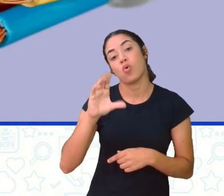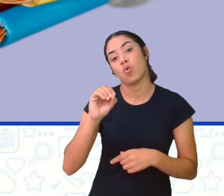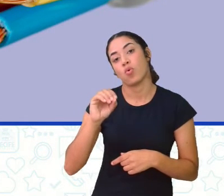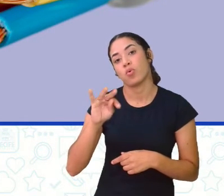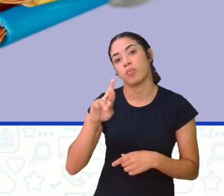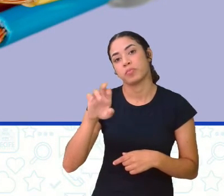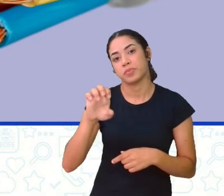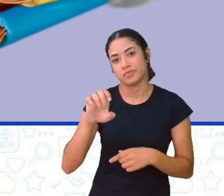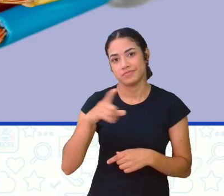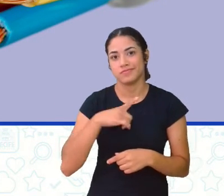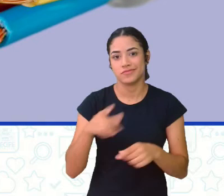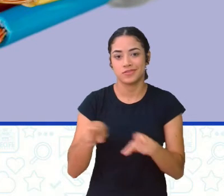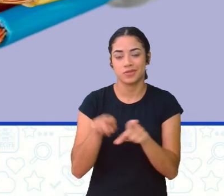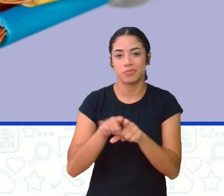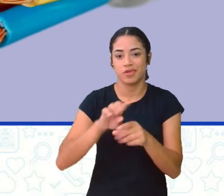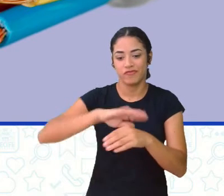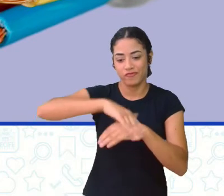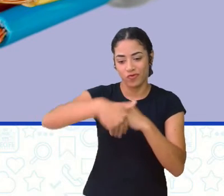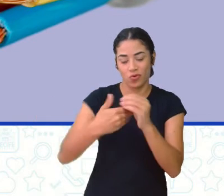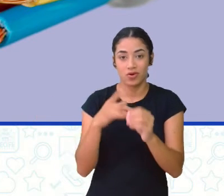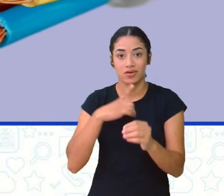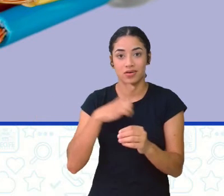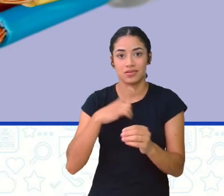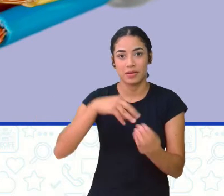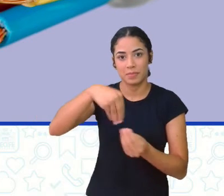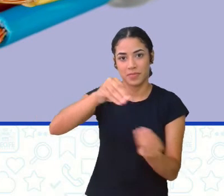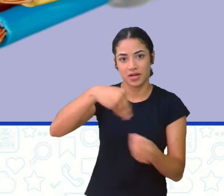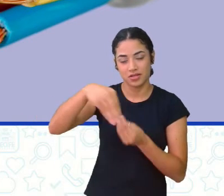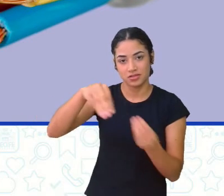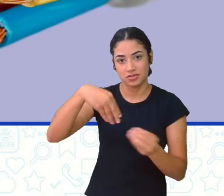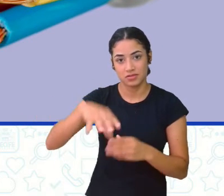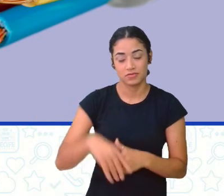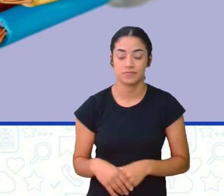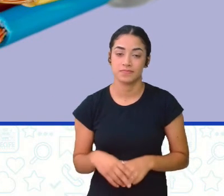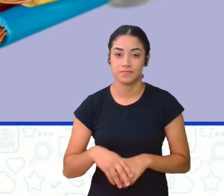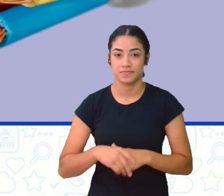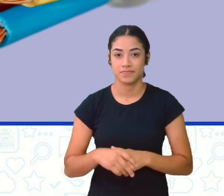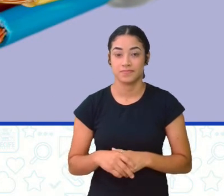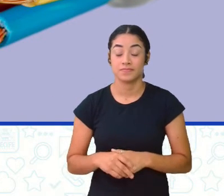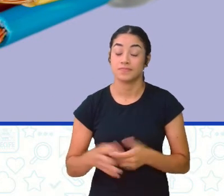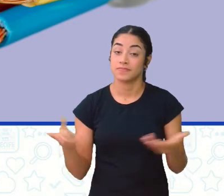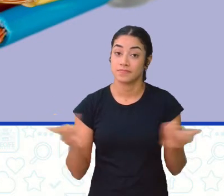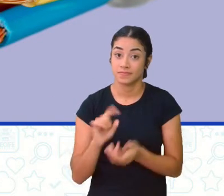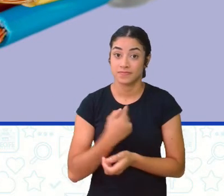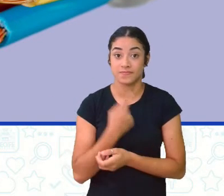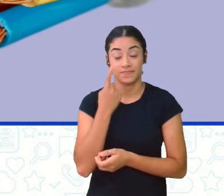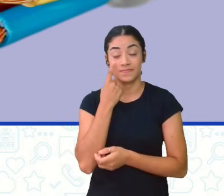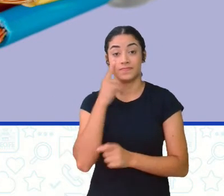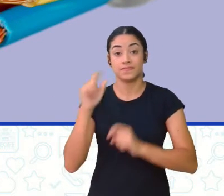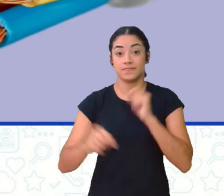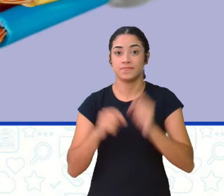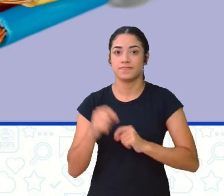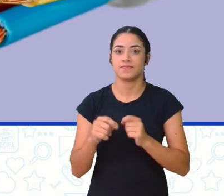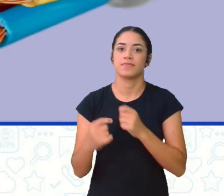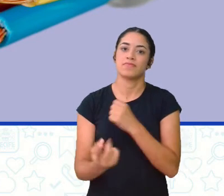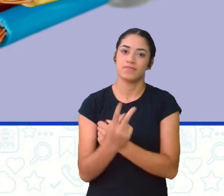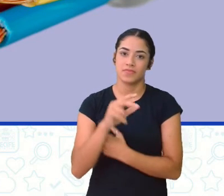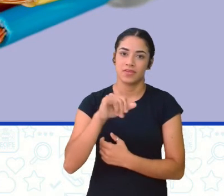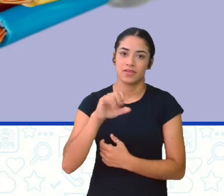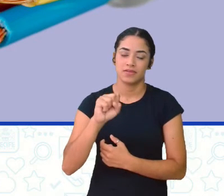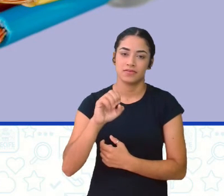estamos vendo o plástico, revestindo todos esses fios. E isso a gente está vendo que é uma aplicação do isolante